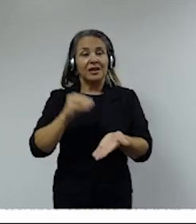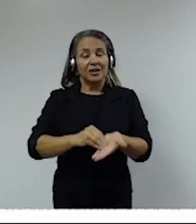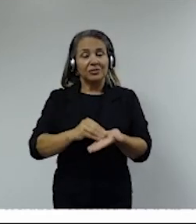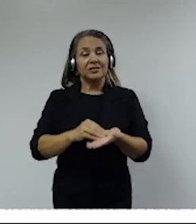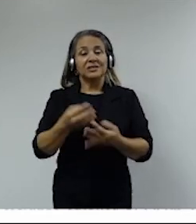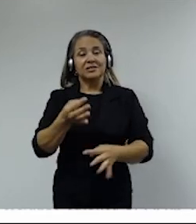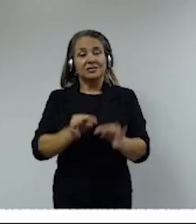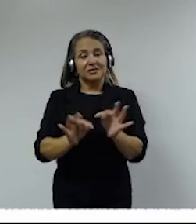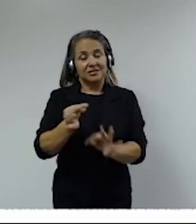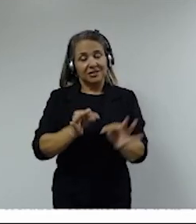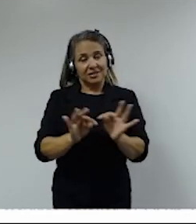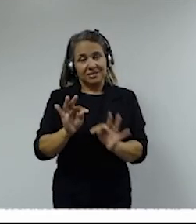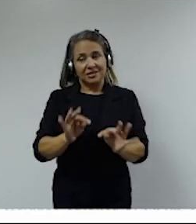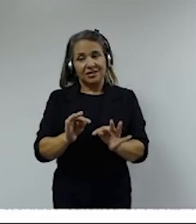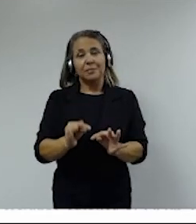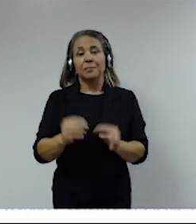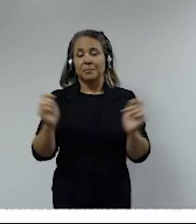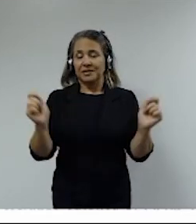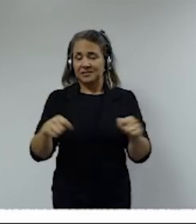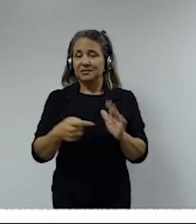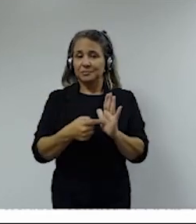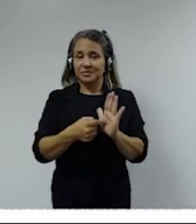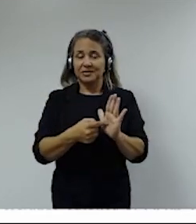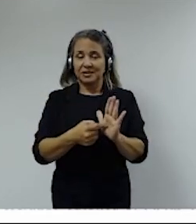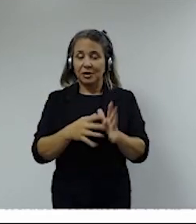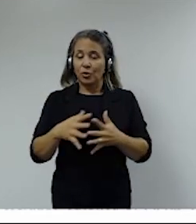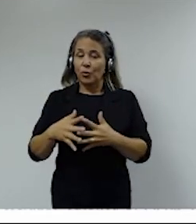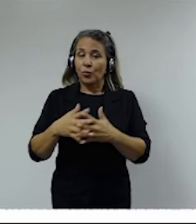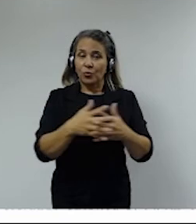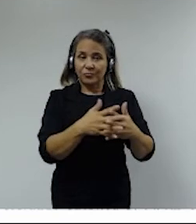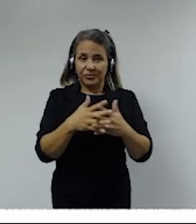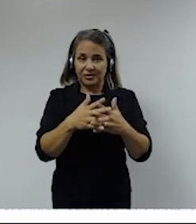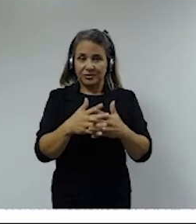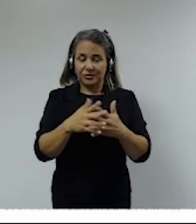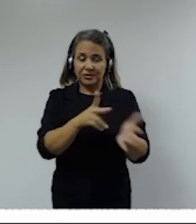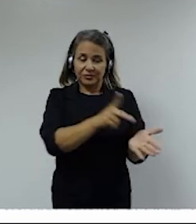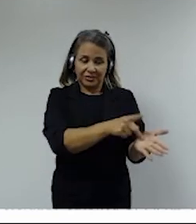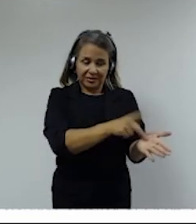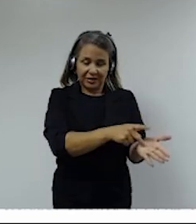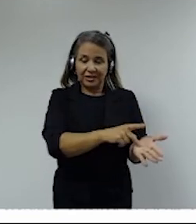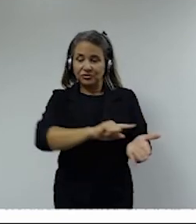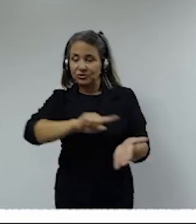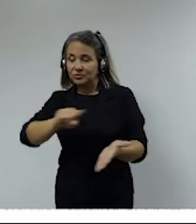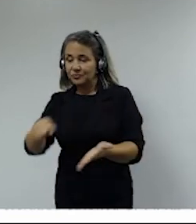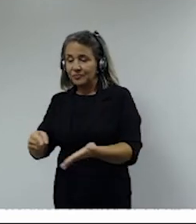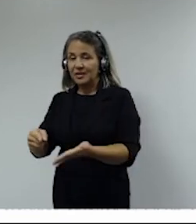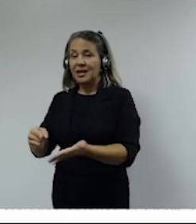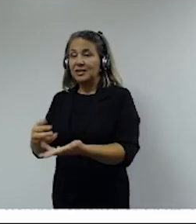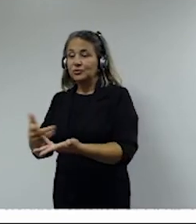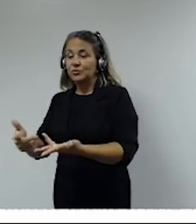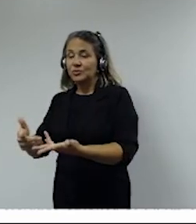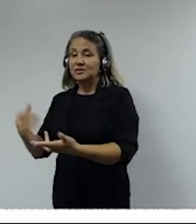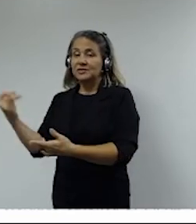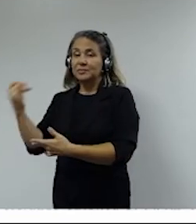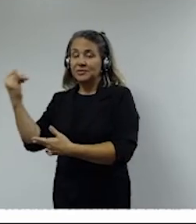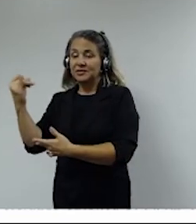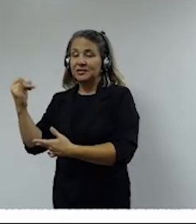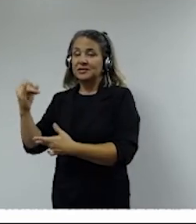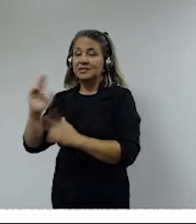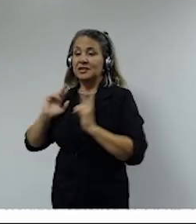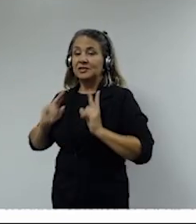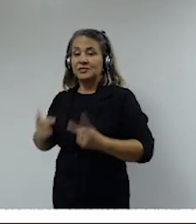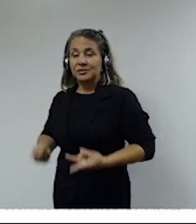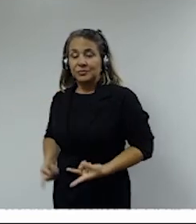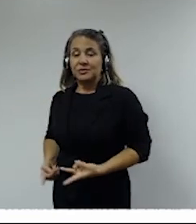técnica, é quase que inescapável. O conflito entre a realidade de um lado e os valores individuais e ideais